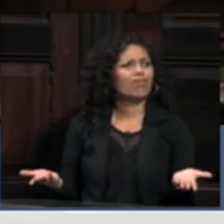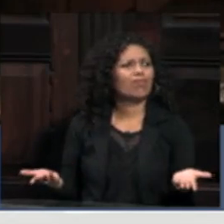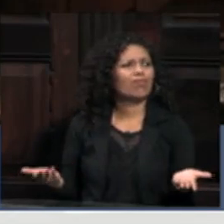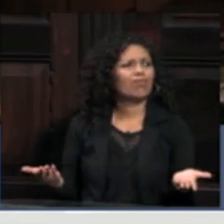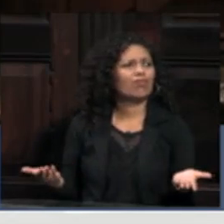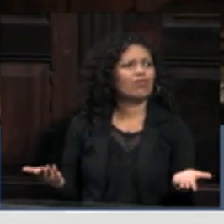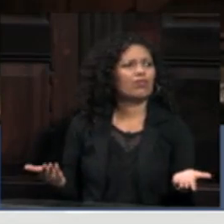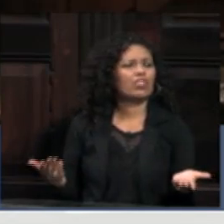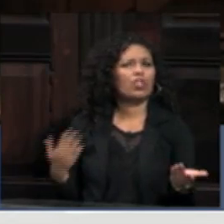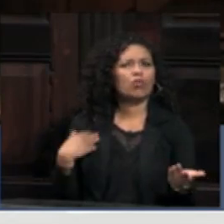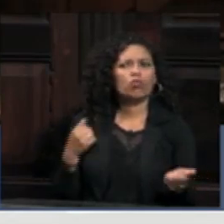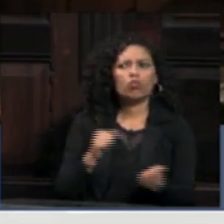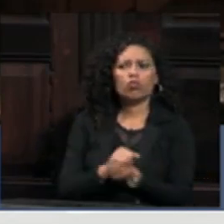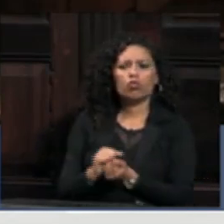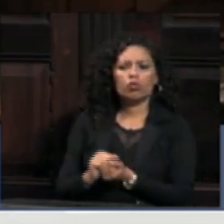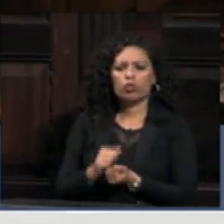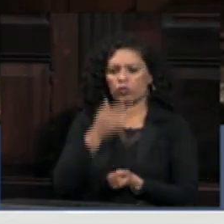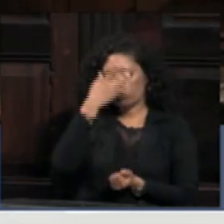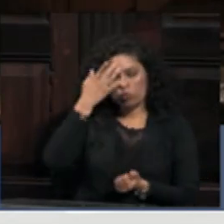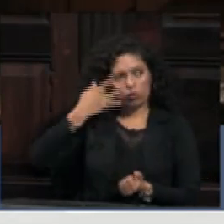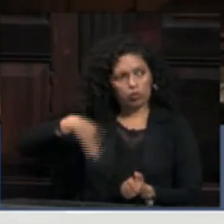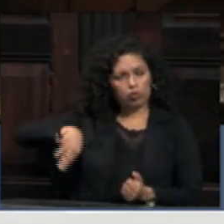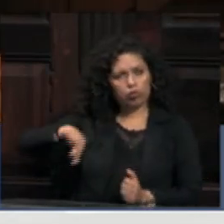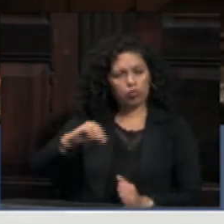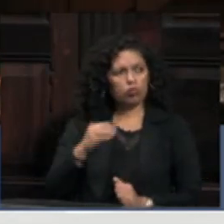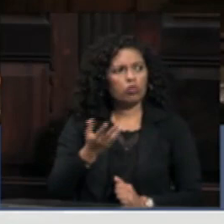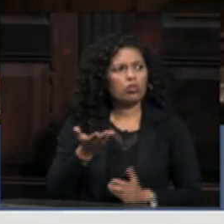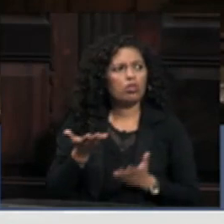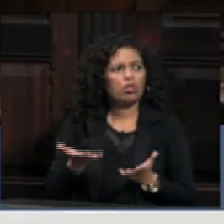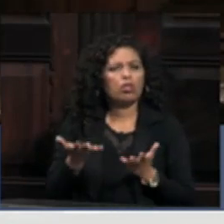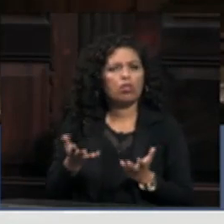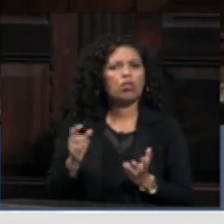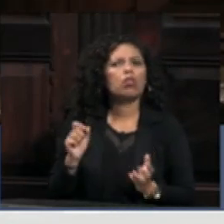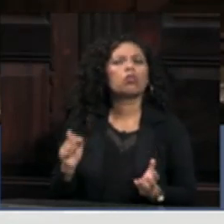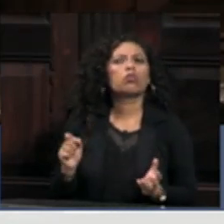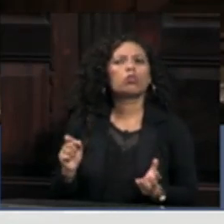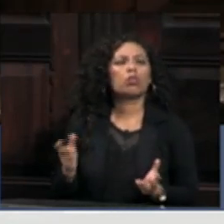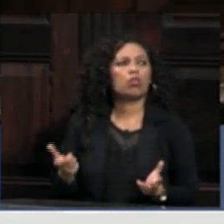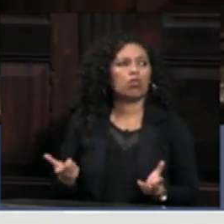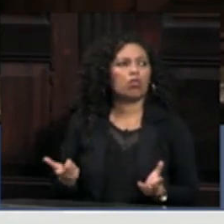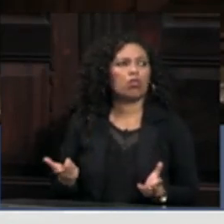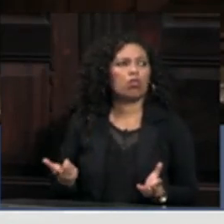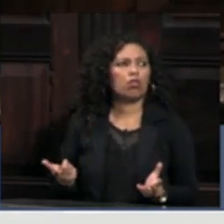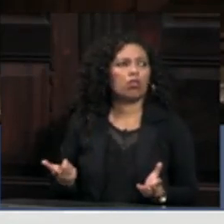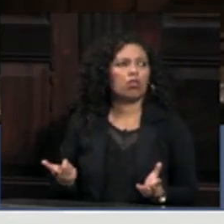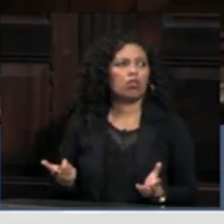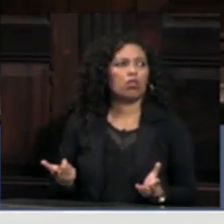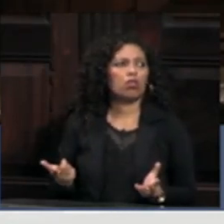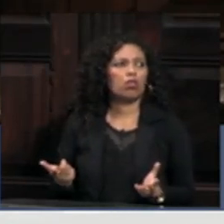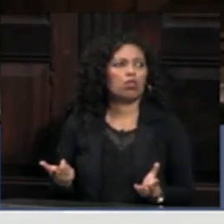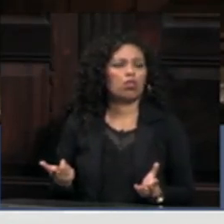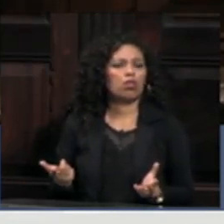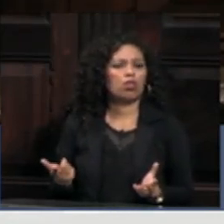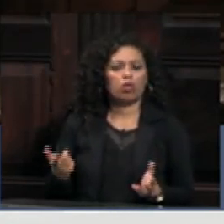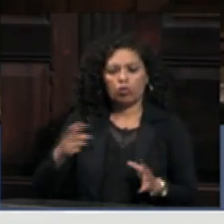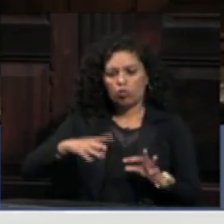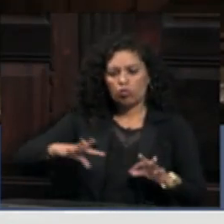acredito todos os brasileiros, desejamos êxito aos futuros